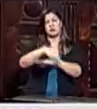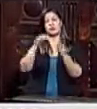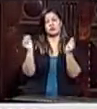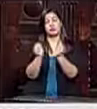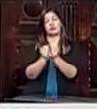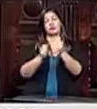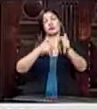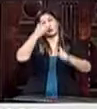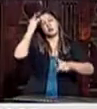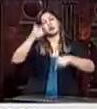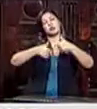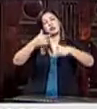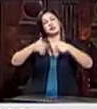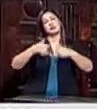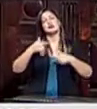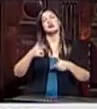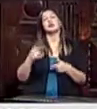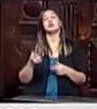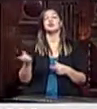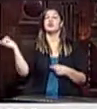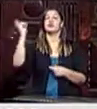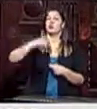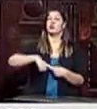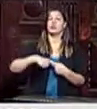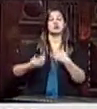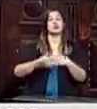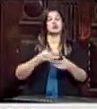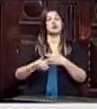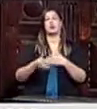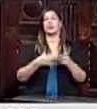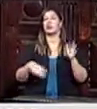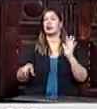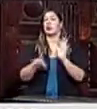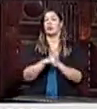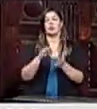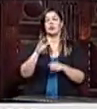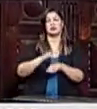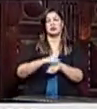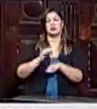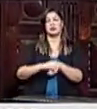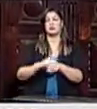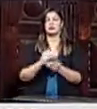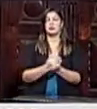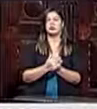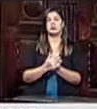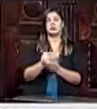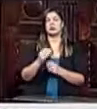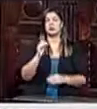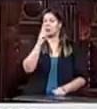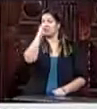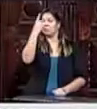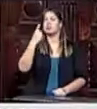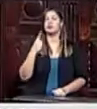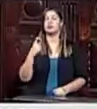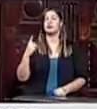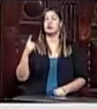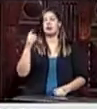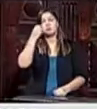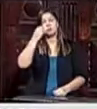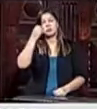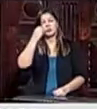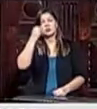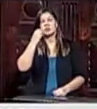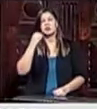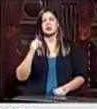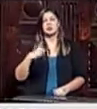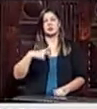trabalhadores, a reversão de qualquer lei, de qualquer iniciativa que crie alguma possibilidade de privatização da